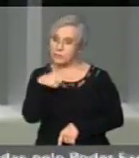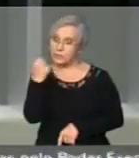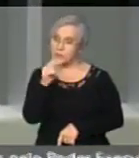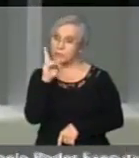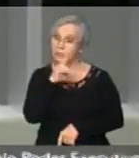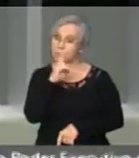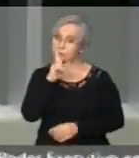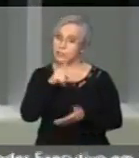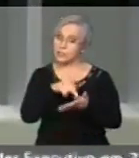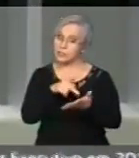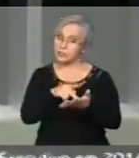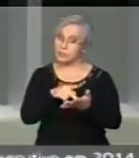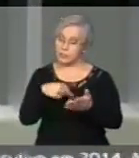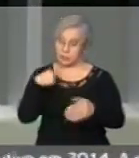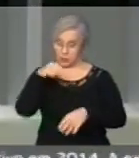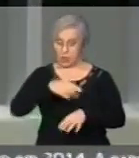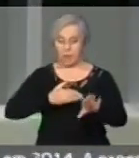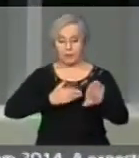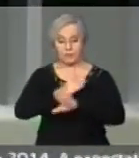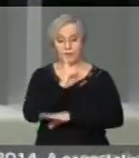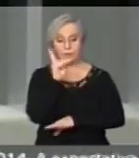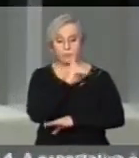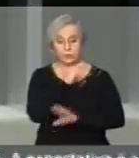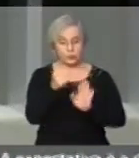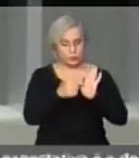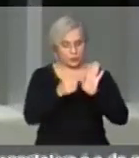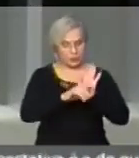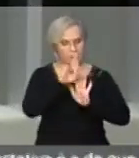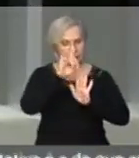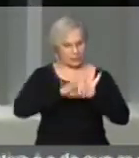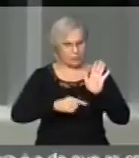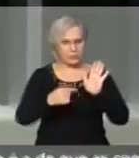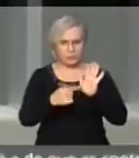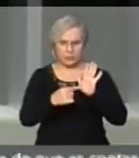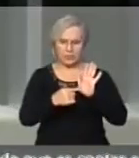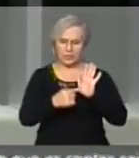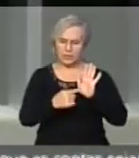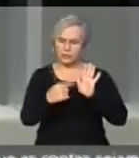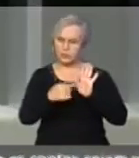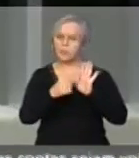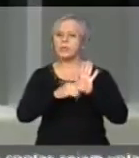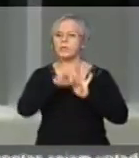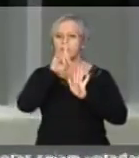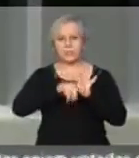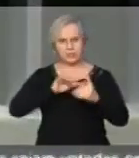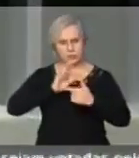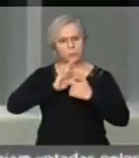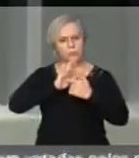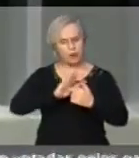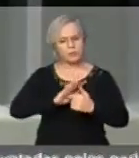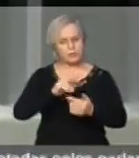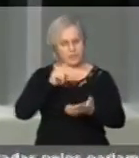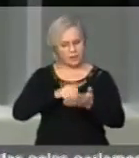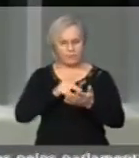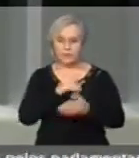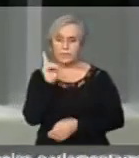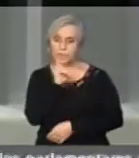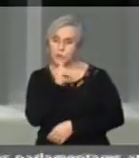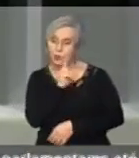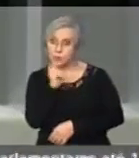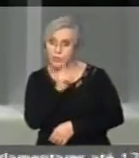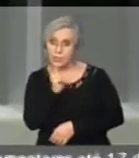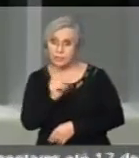Nós aprovamos aqui a urgência desse decreto e ele revela, sim, a sua premência, na medida em que